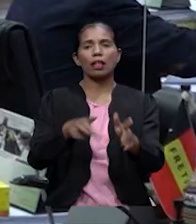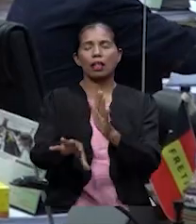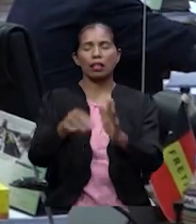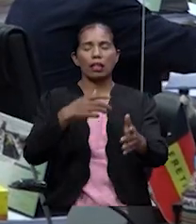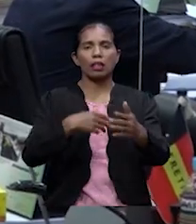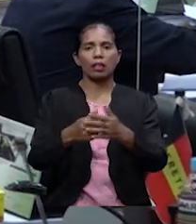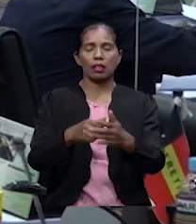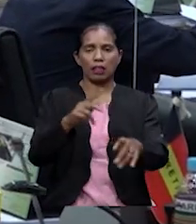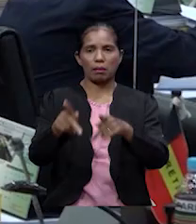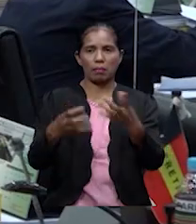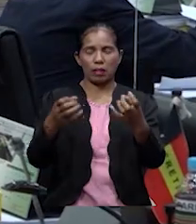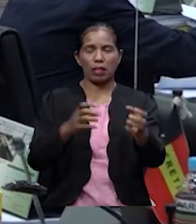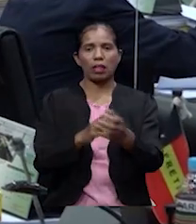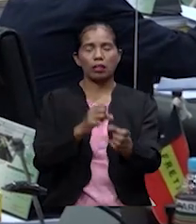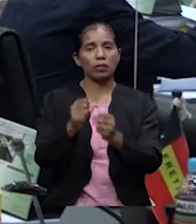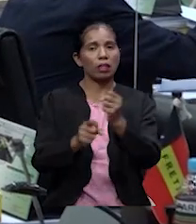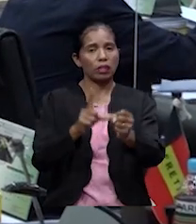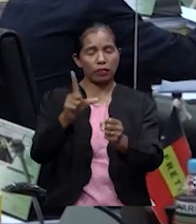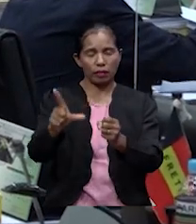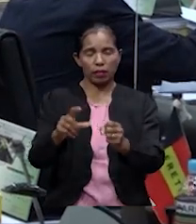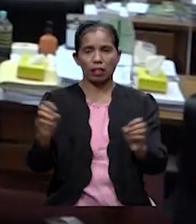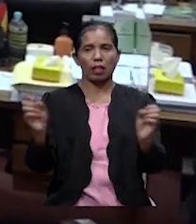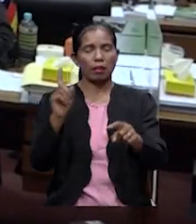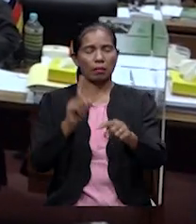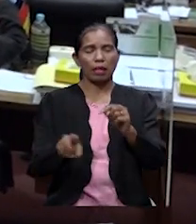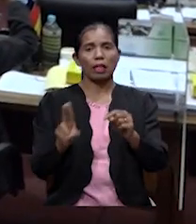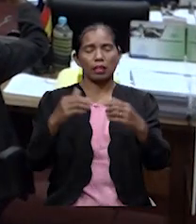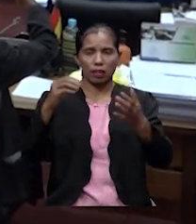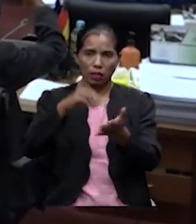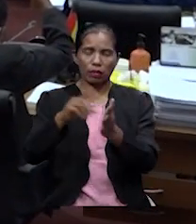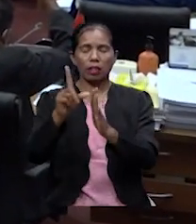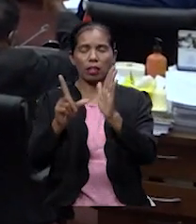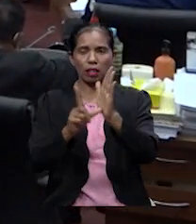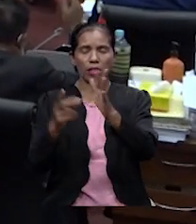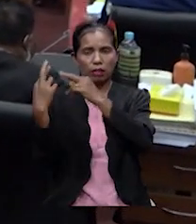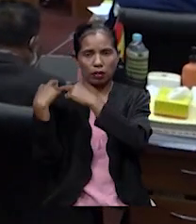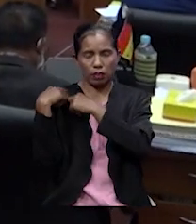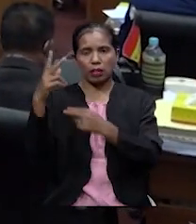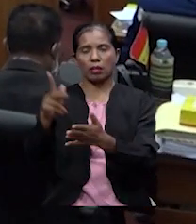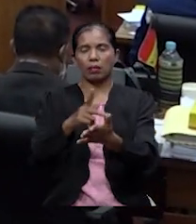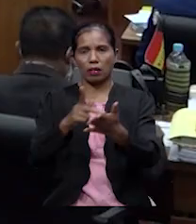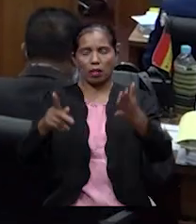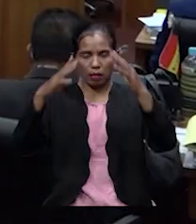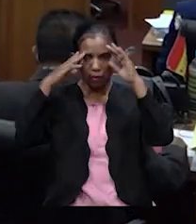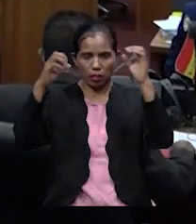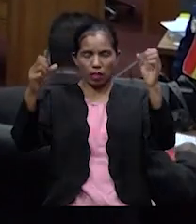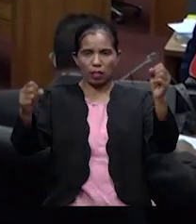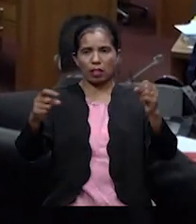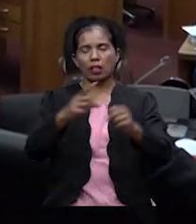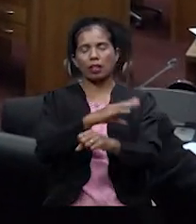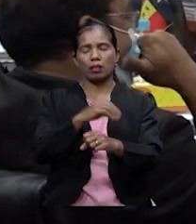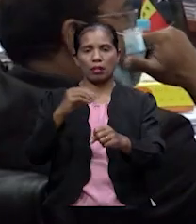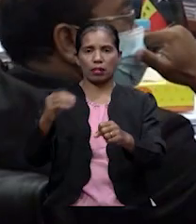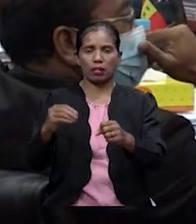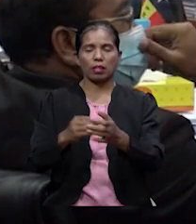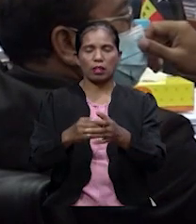husi sociedade civil tamba considera la merece atu criatan lei responsabilidade criminal presidente da República nian ca distituição